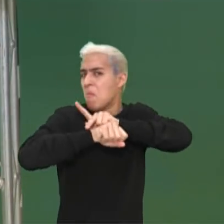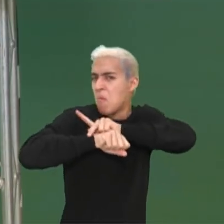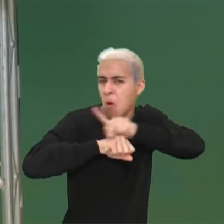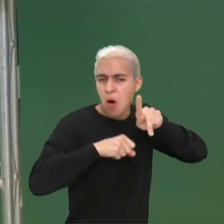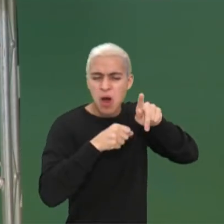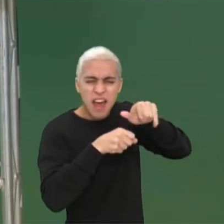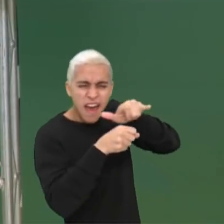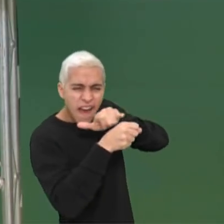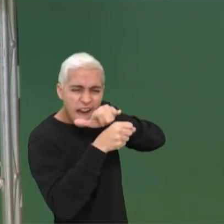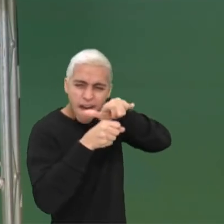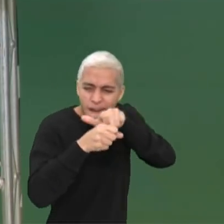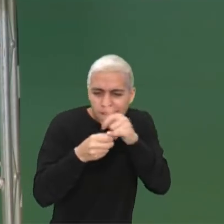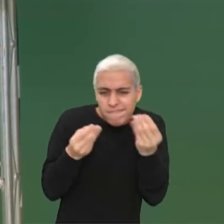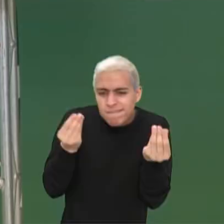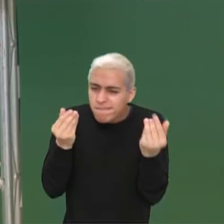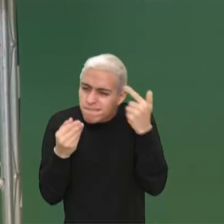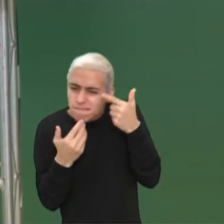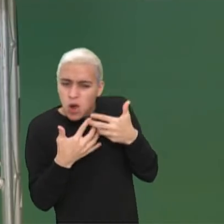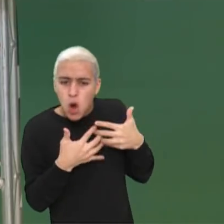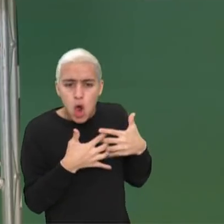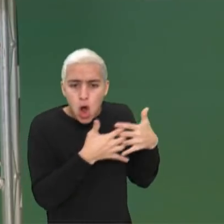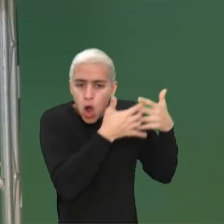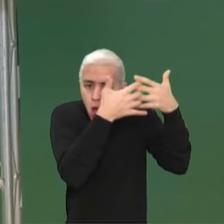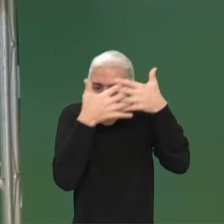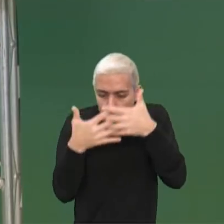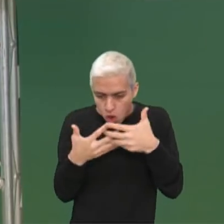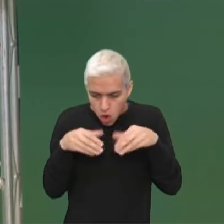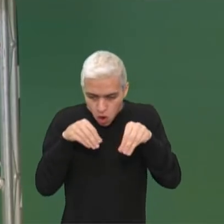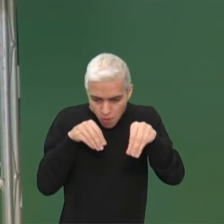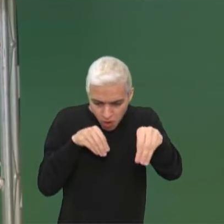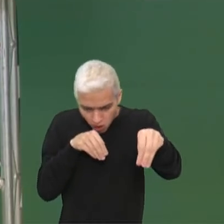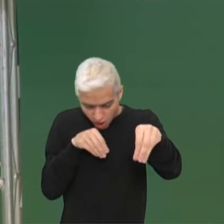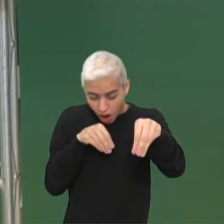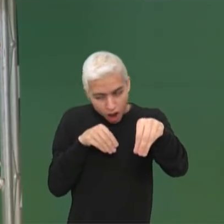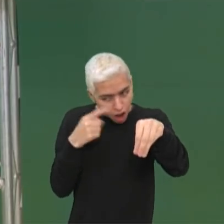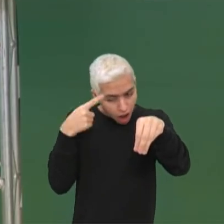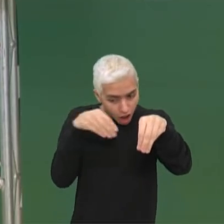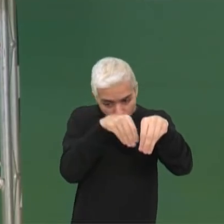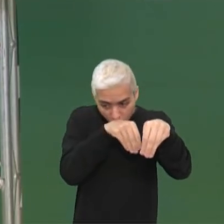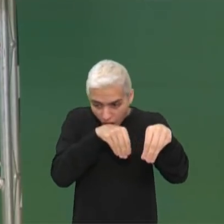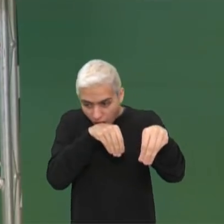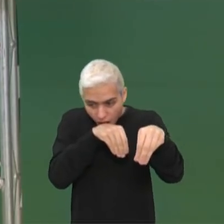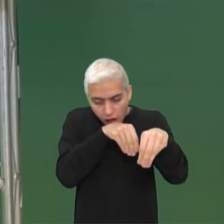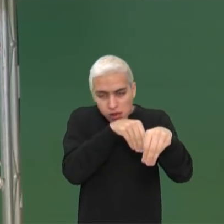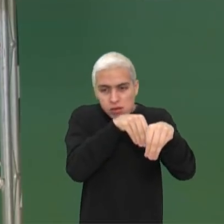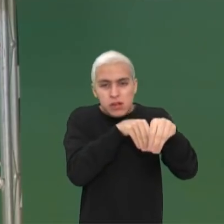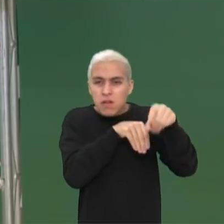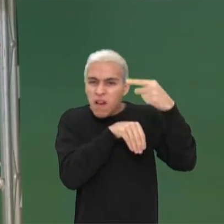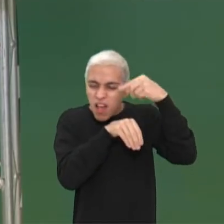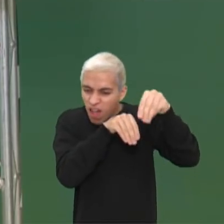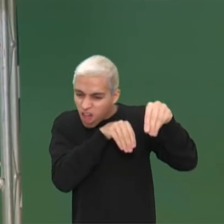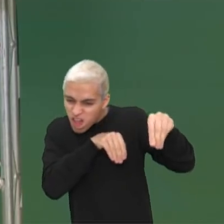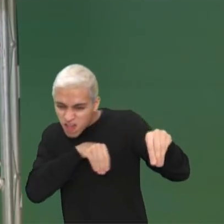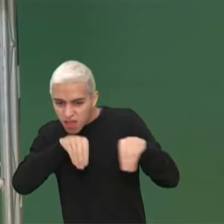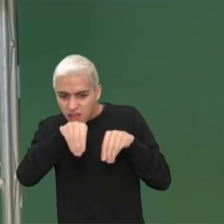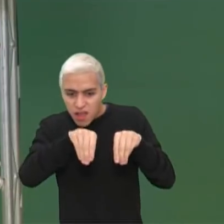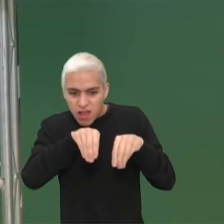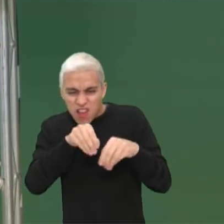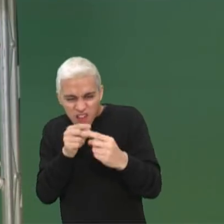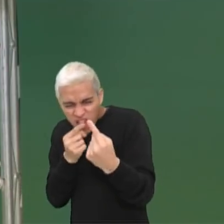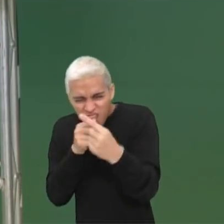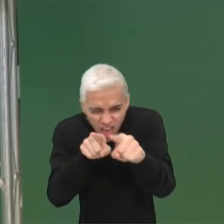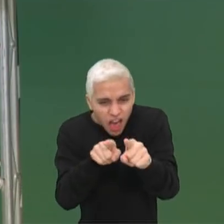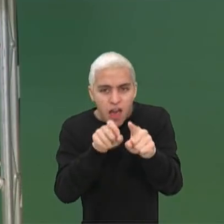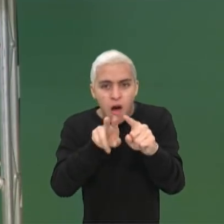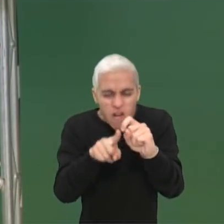estratégia pura? Estratégia é você estar pensando, né, no movimento, você está pensando ali num ataque, numa defesa. Então, tem